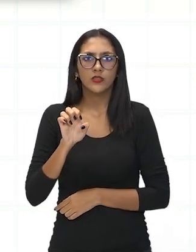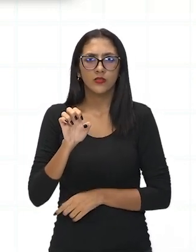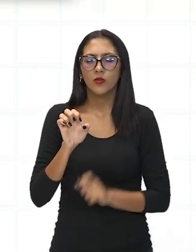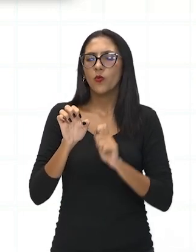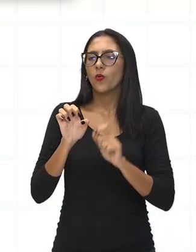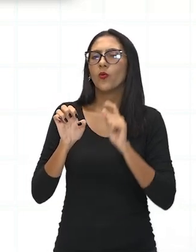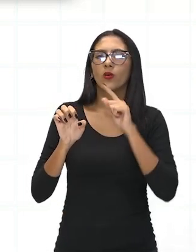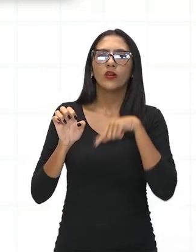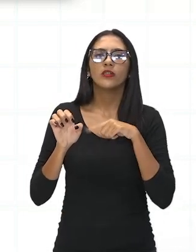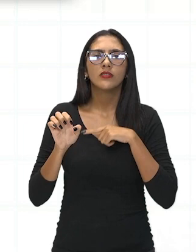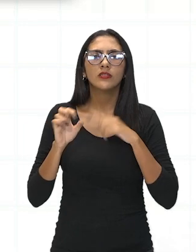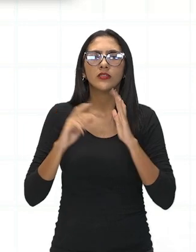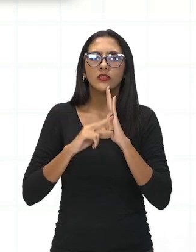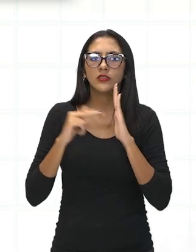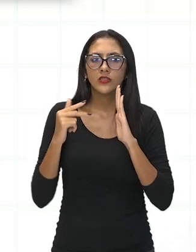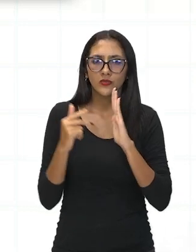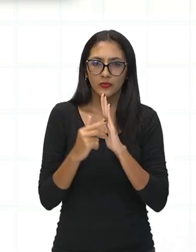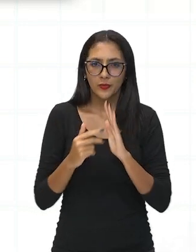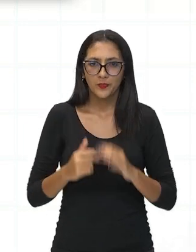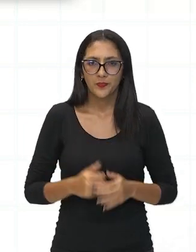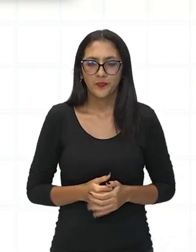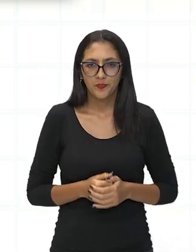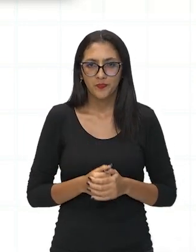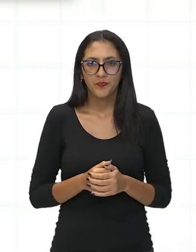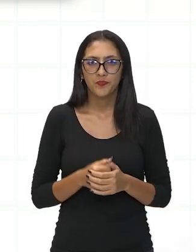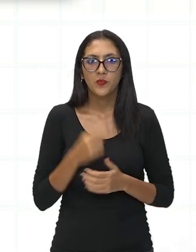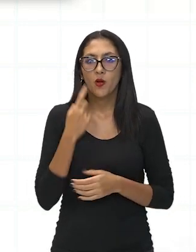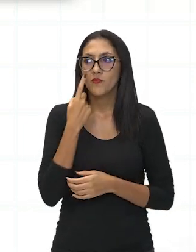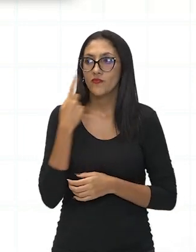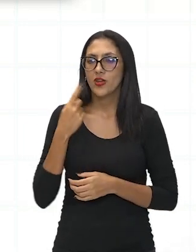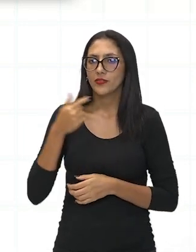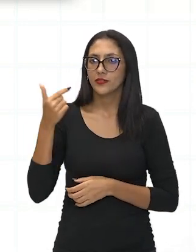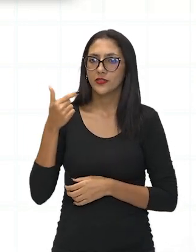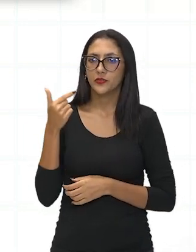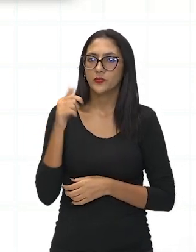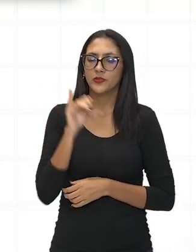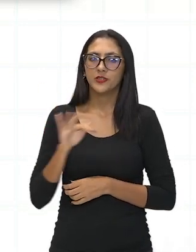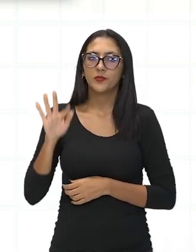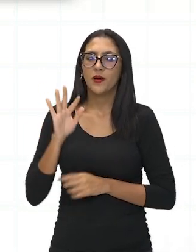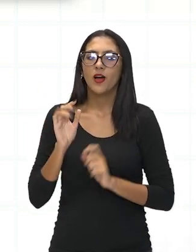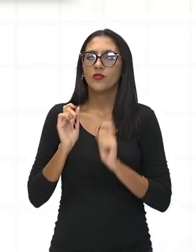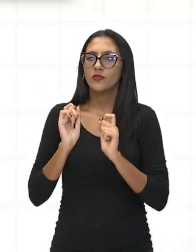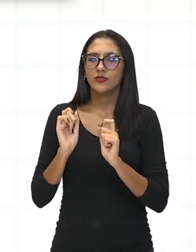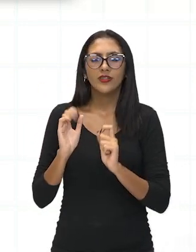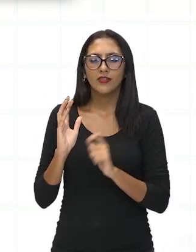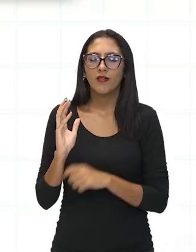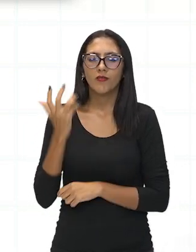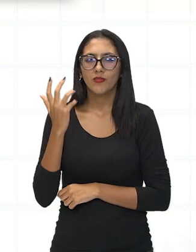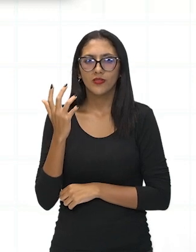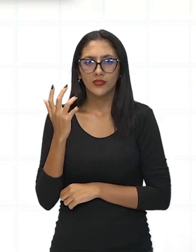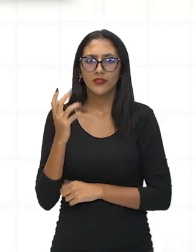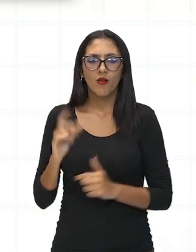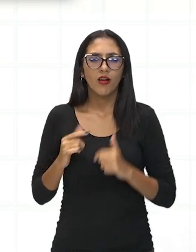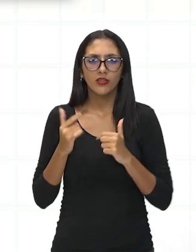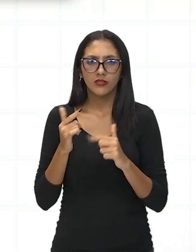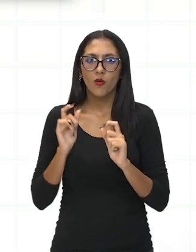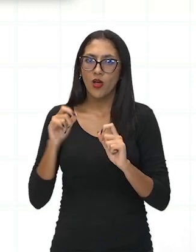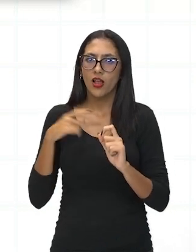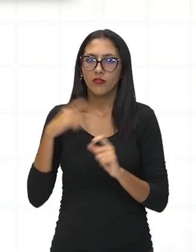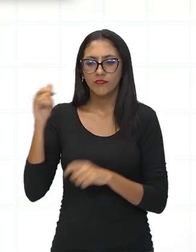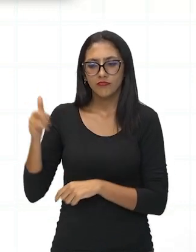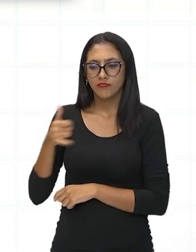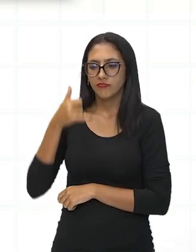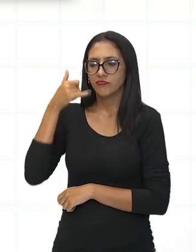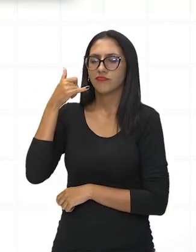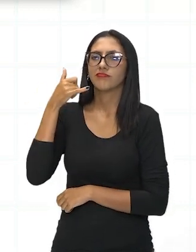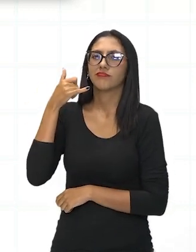fazendo? De acordo com a imagem, ele estava conversando, né? Ele estava conversando ao telefone. Então,